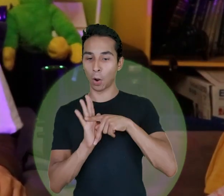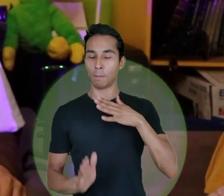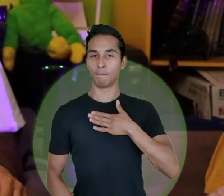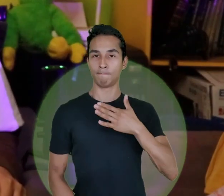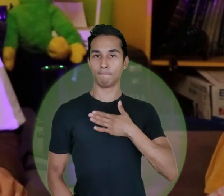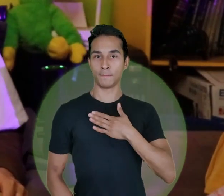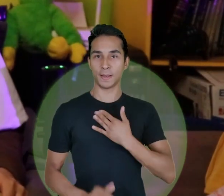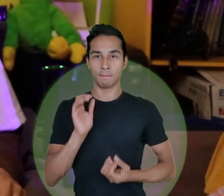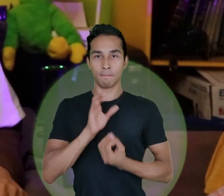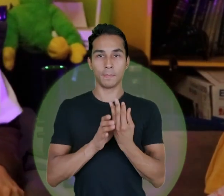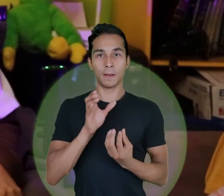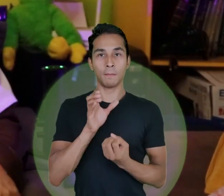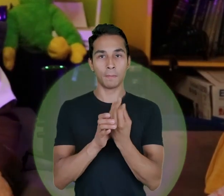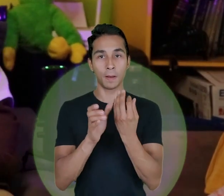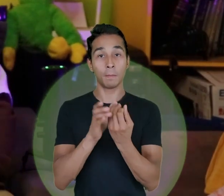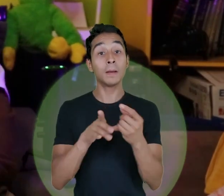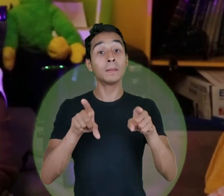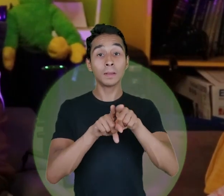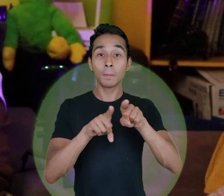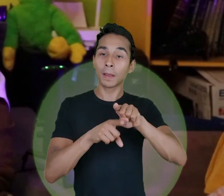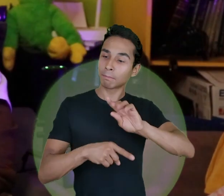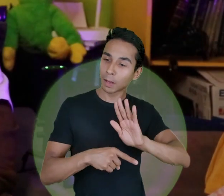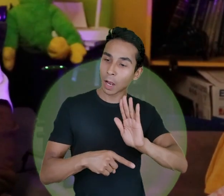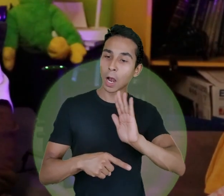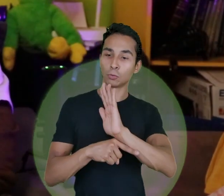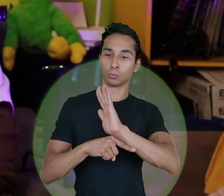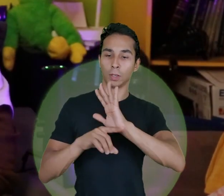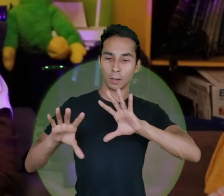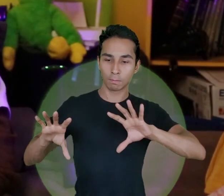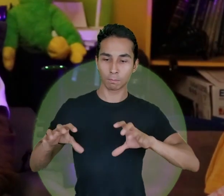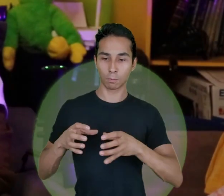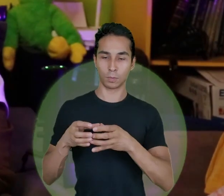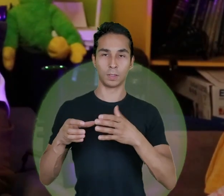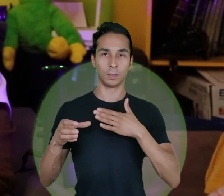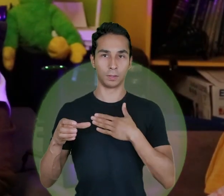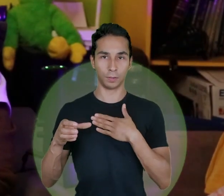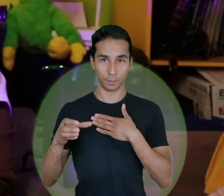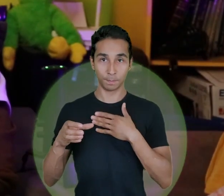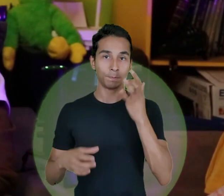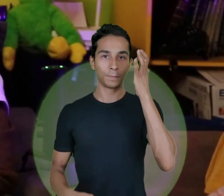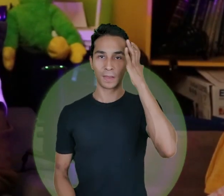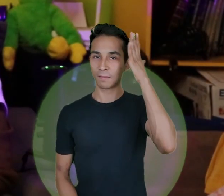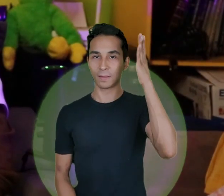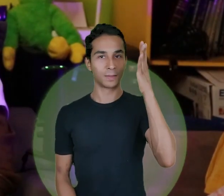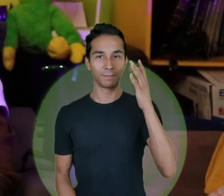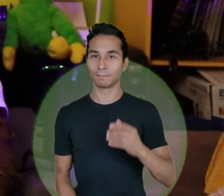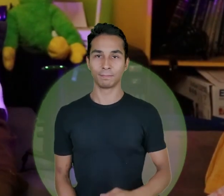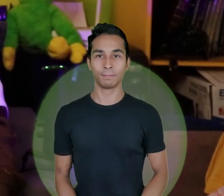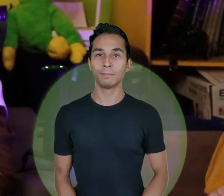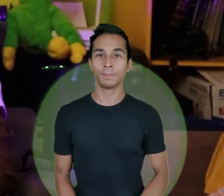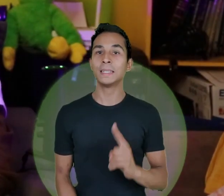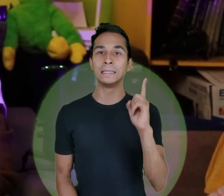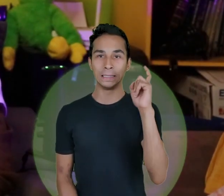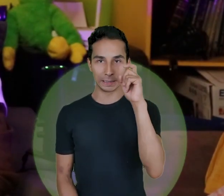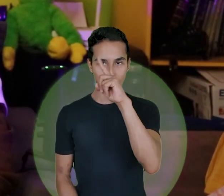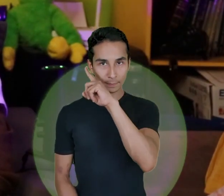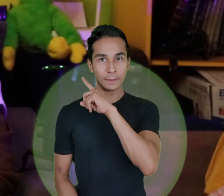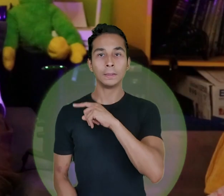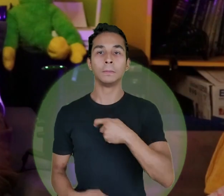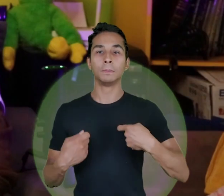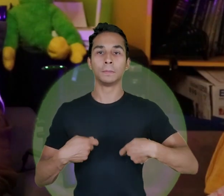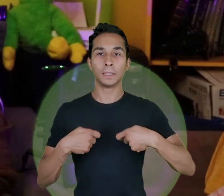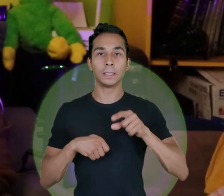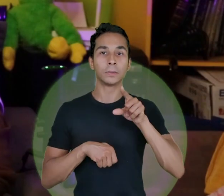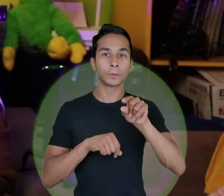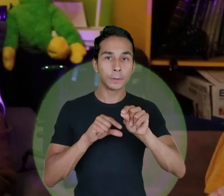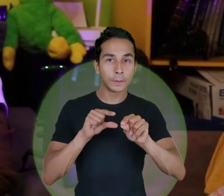e também estar contribuindo aí com o coletivo e com a comunidade. A gente sabe que não é fácil, né? Que são escolhas difíceis e que a gente vai